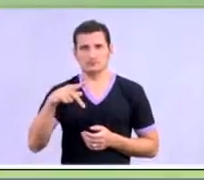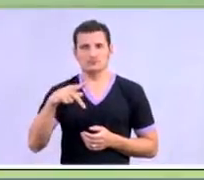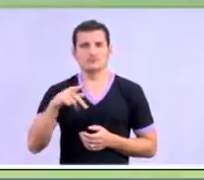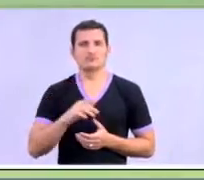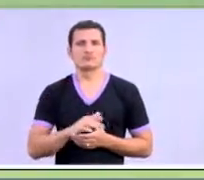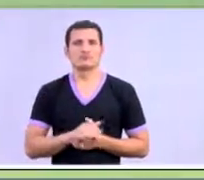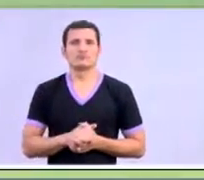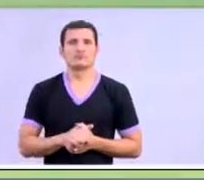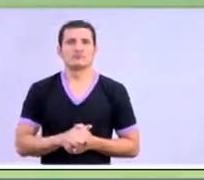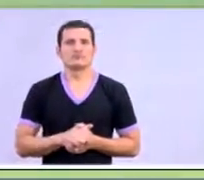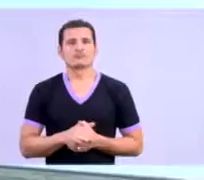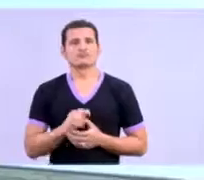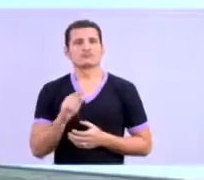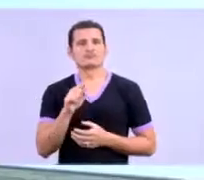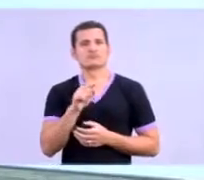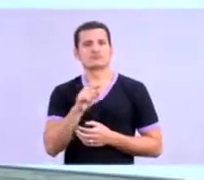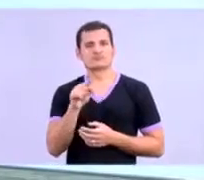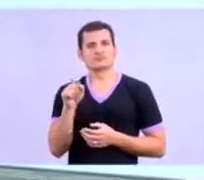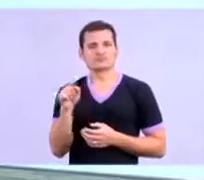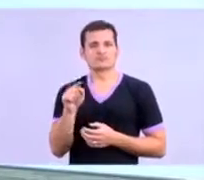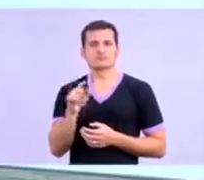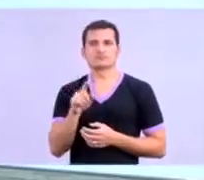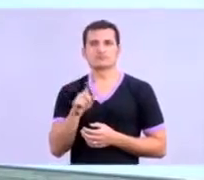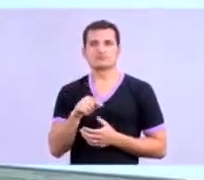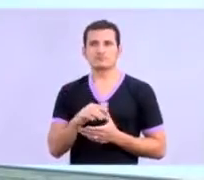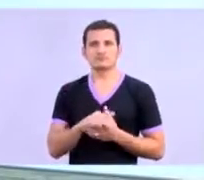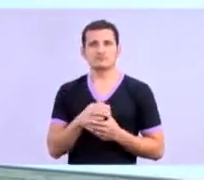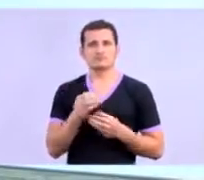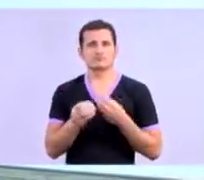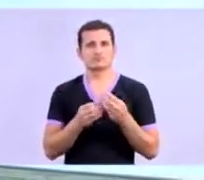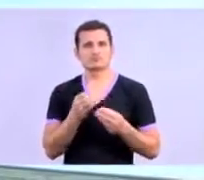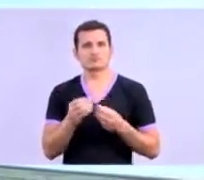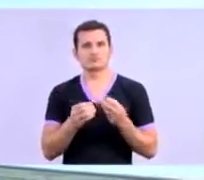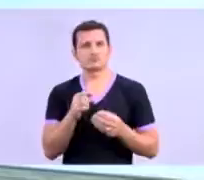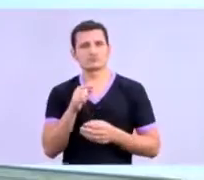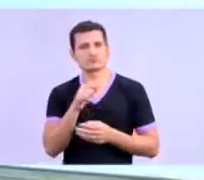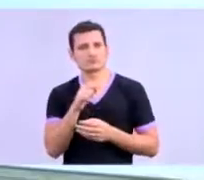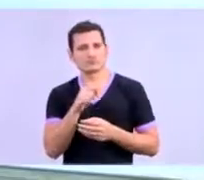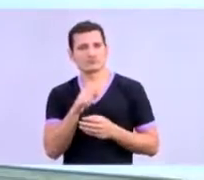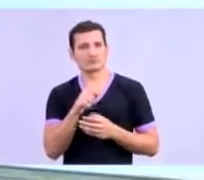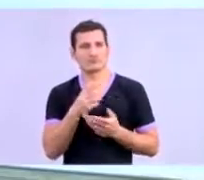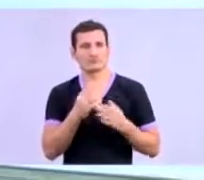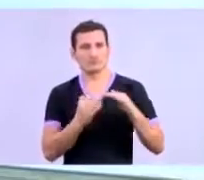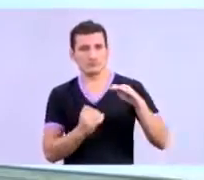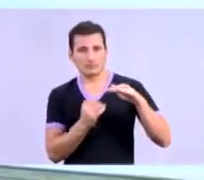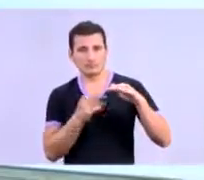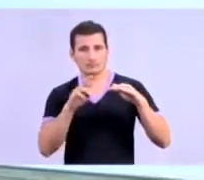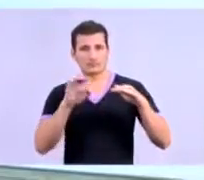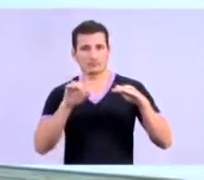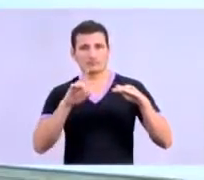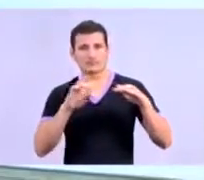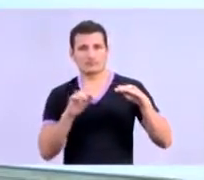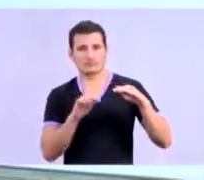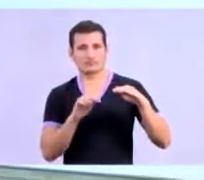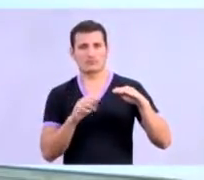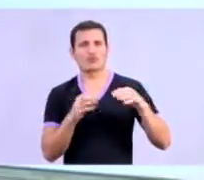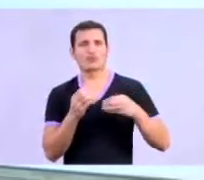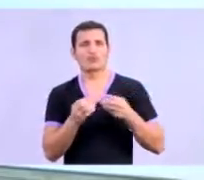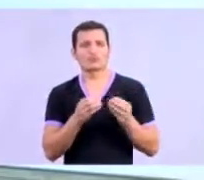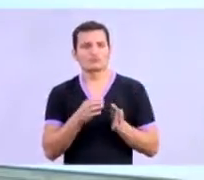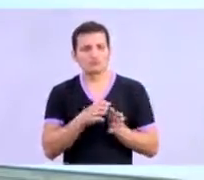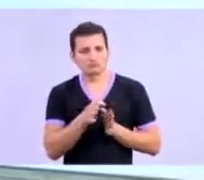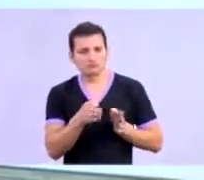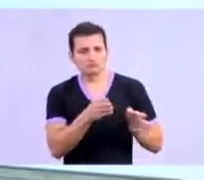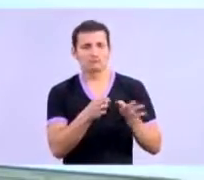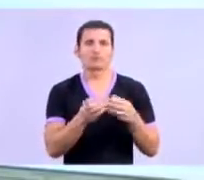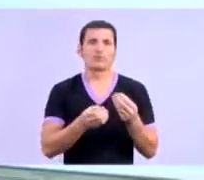como o dispositivo vai chegar até um caminho. Roteamento é qual a rota, exatamente o